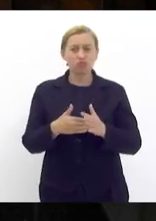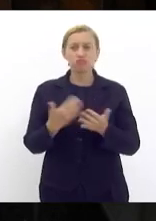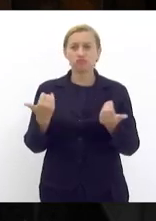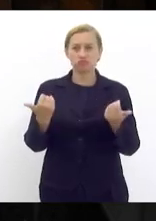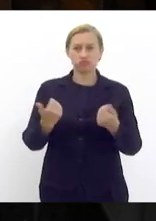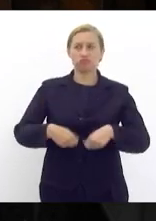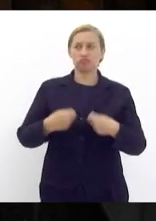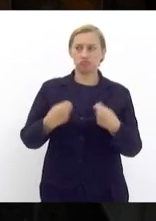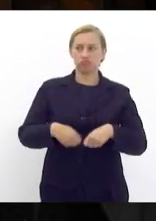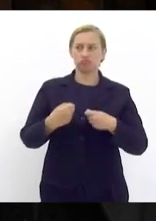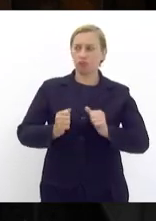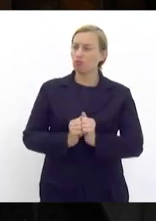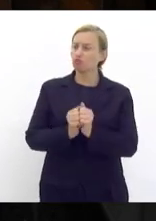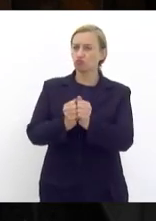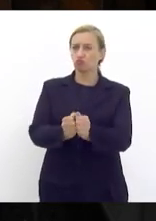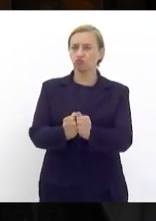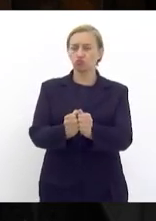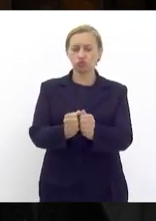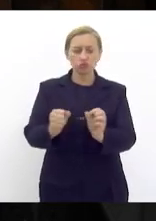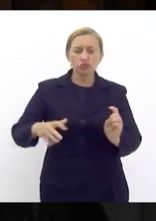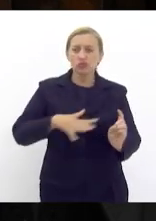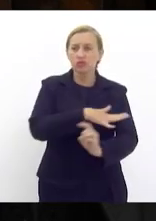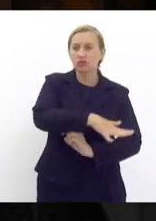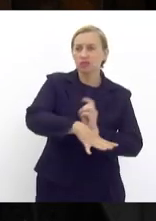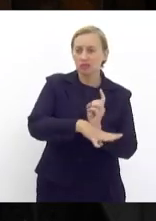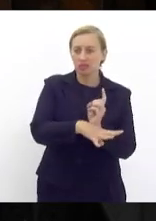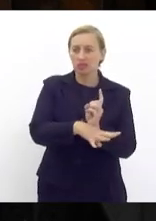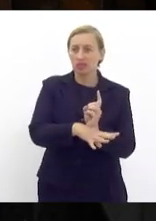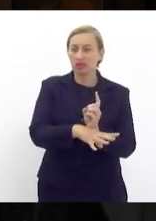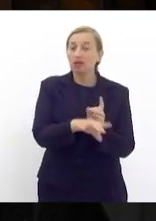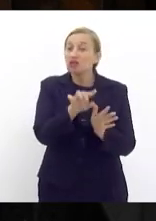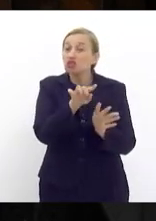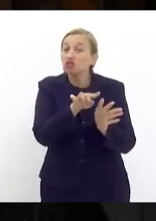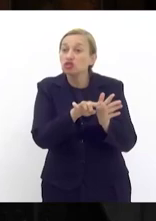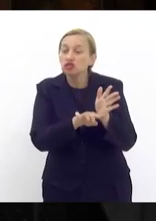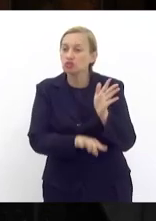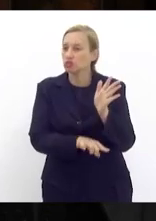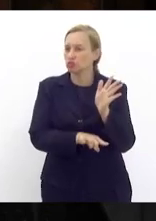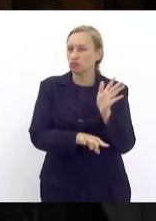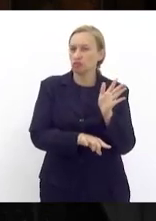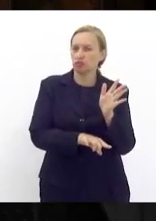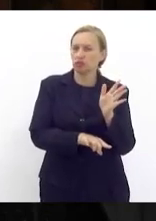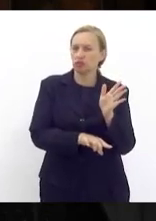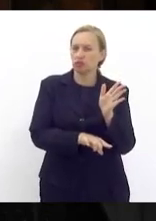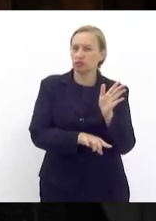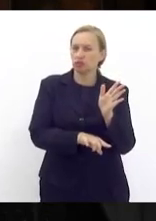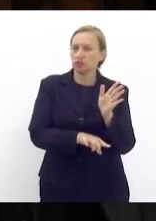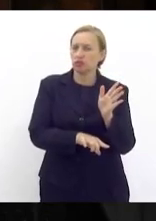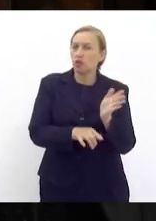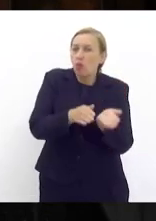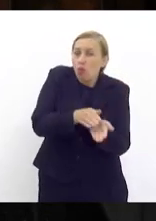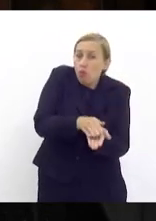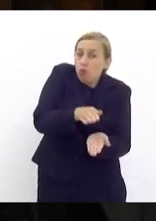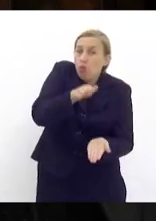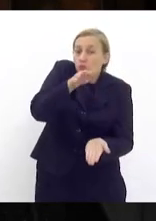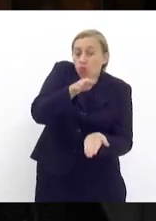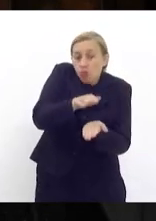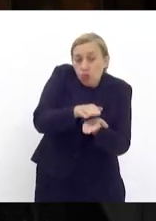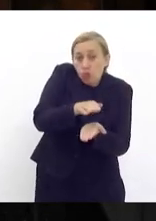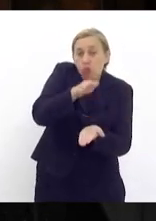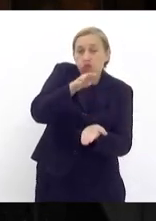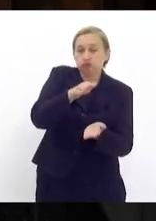tomar, junto com a sociedade, para minorar, né, esse volume de